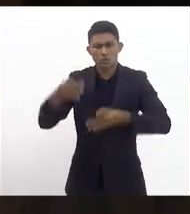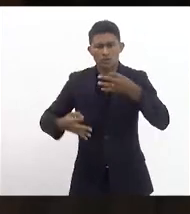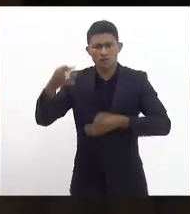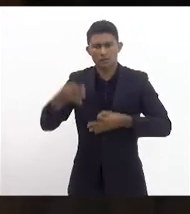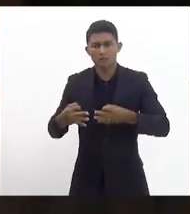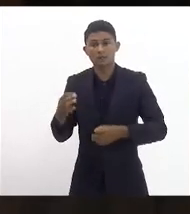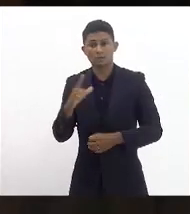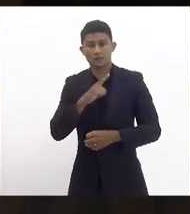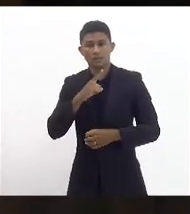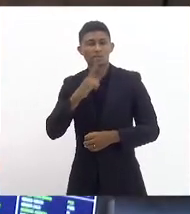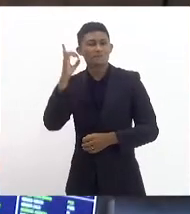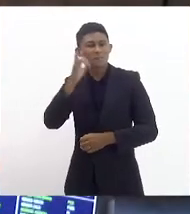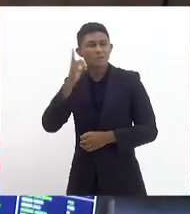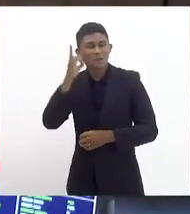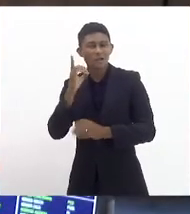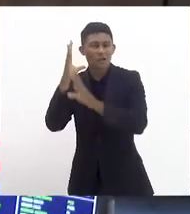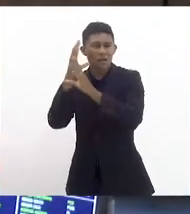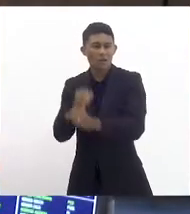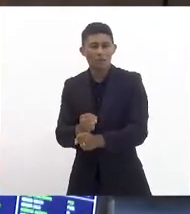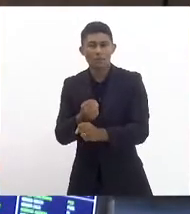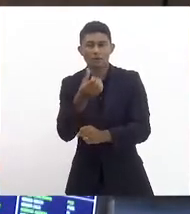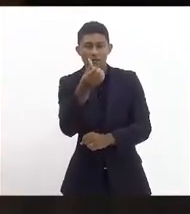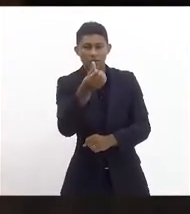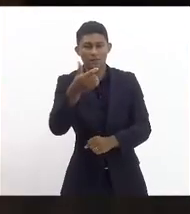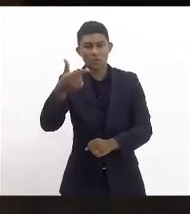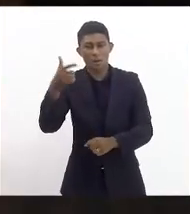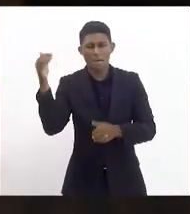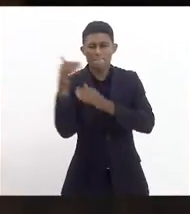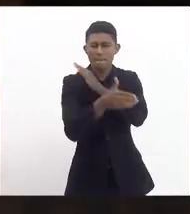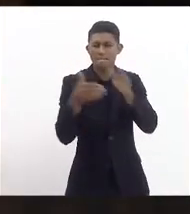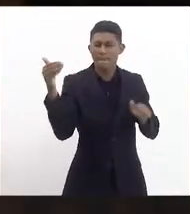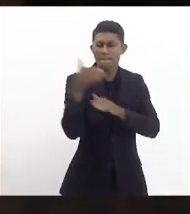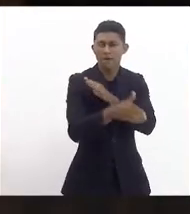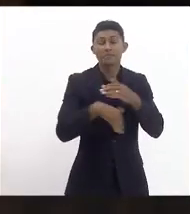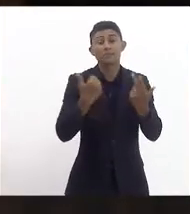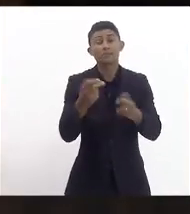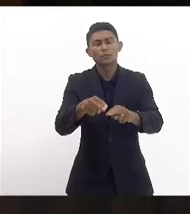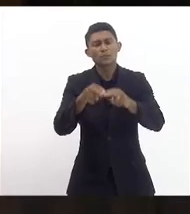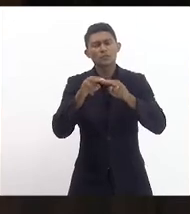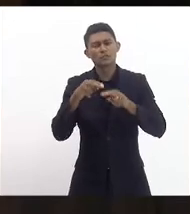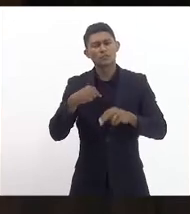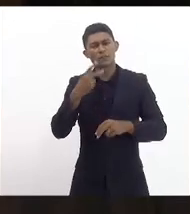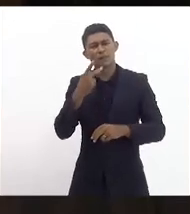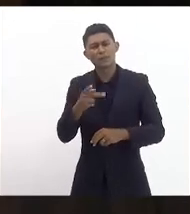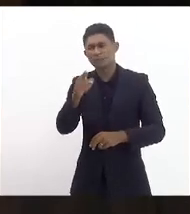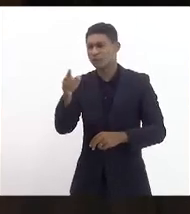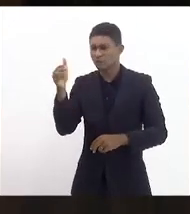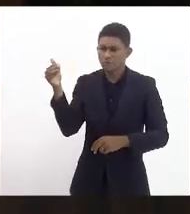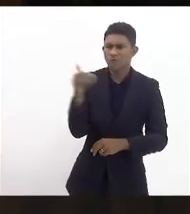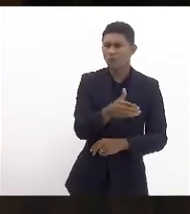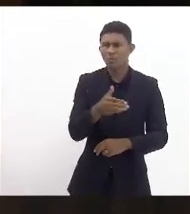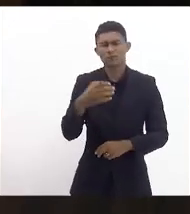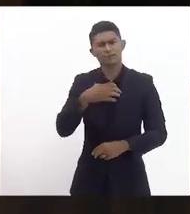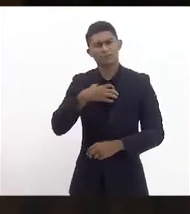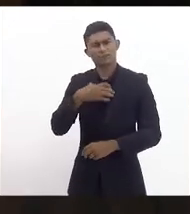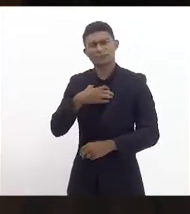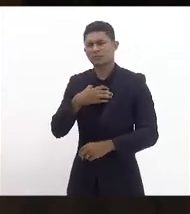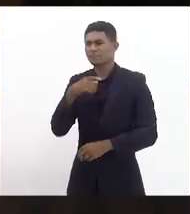Compareceram 62 deputados. Por isso que eu disse que senti falta de Vossa Excelência. Mas não.